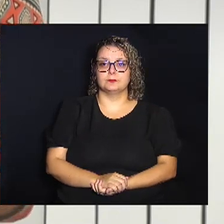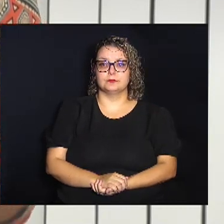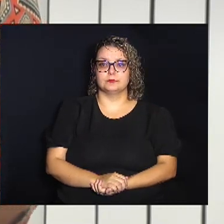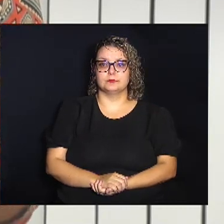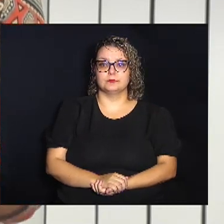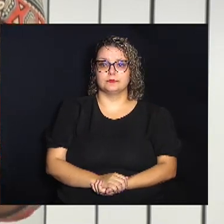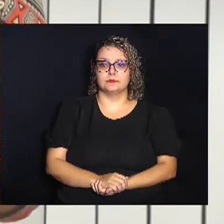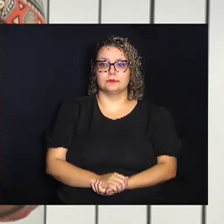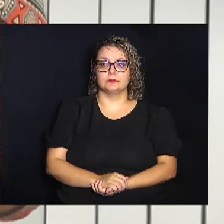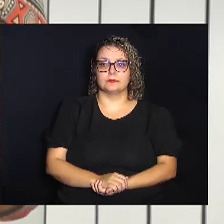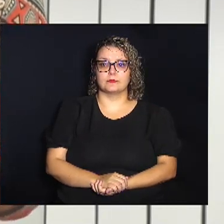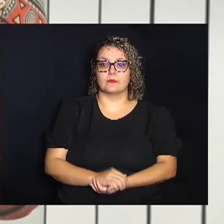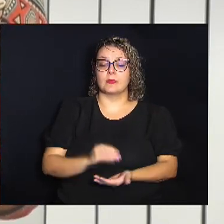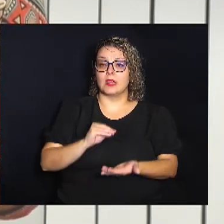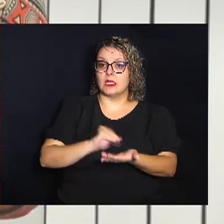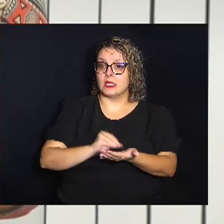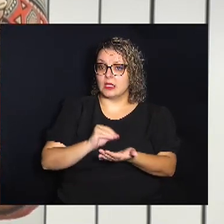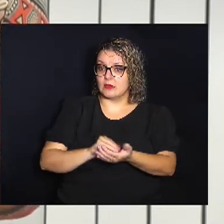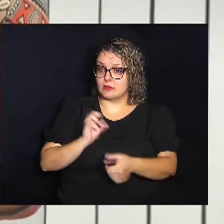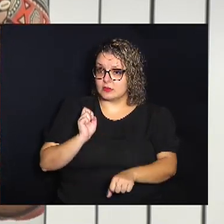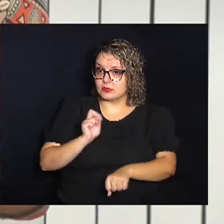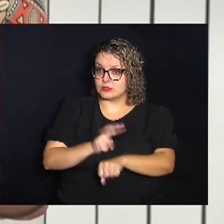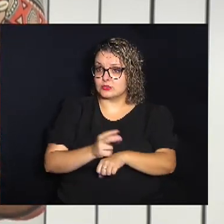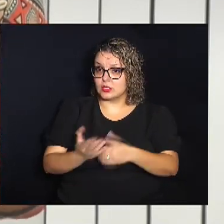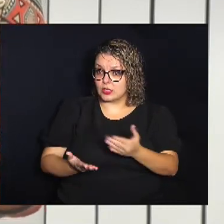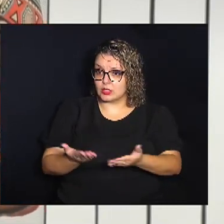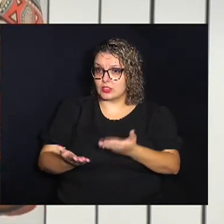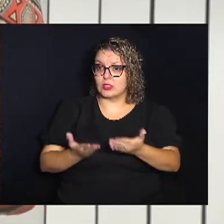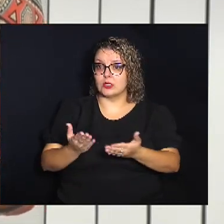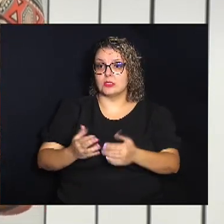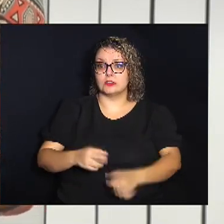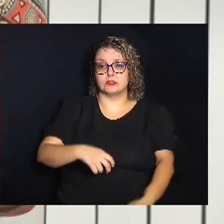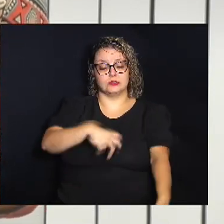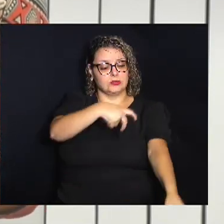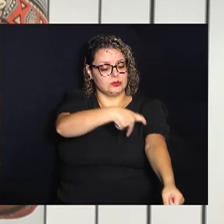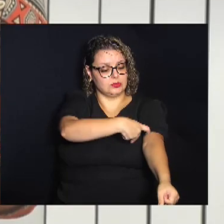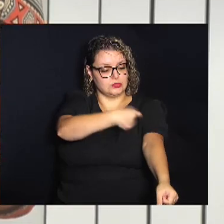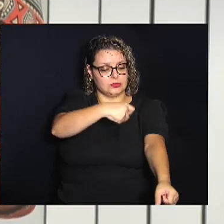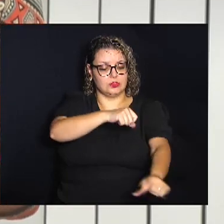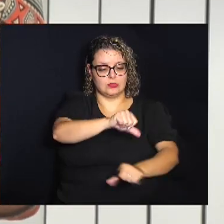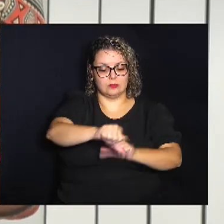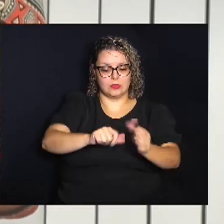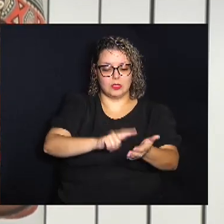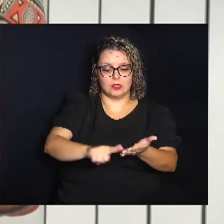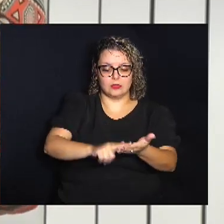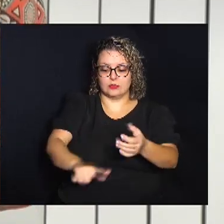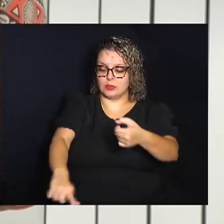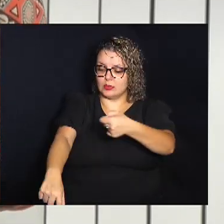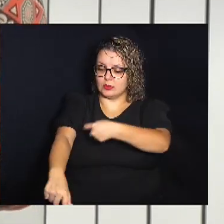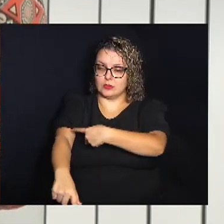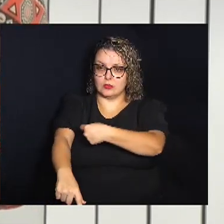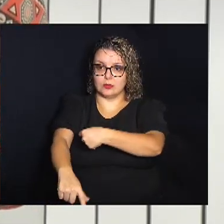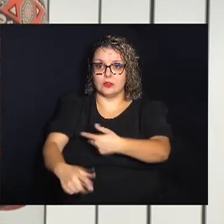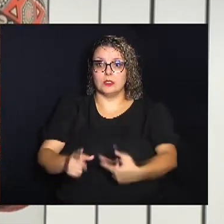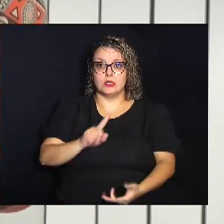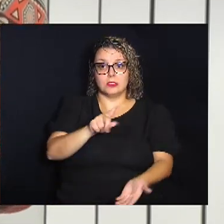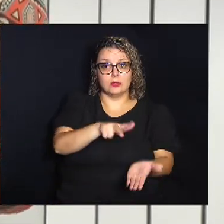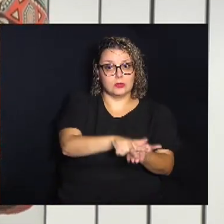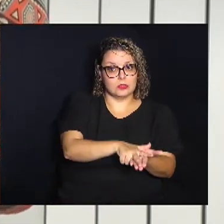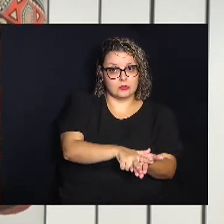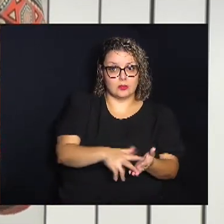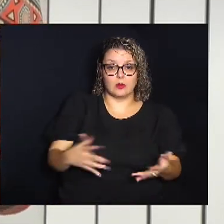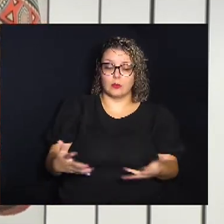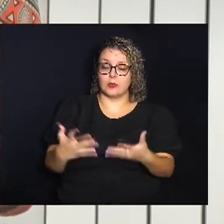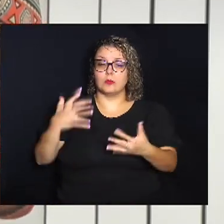E a falta de vagas para o tratamento de hemodiálise sem a necessidade de internação motivou a vereadora